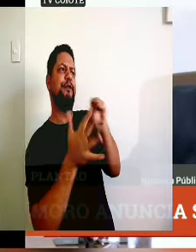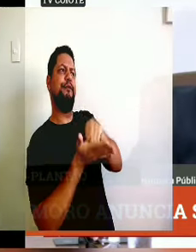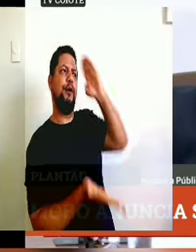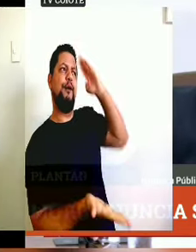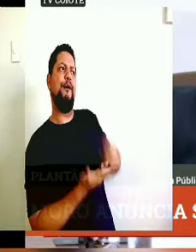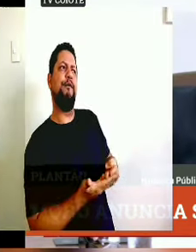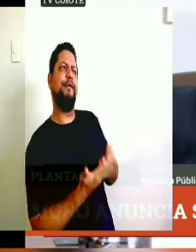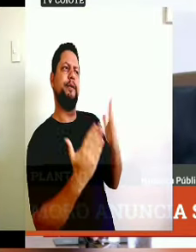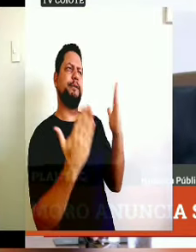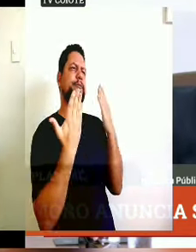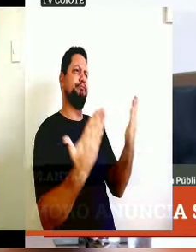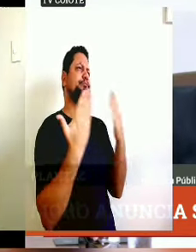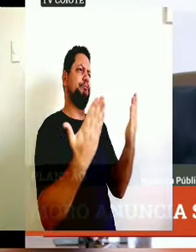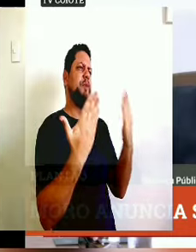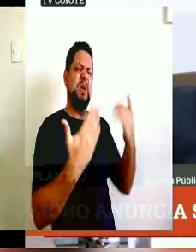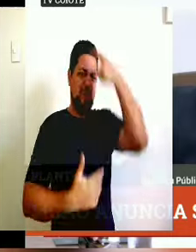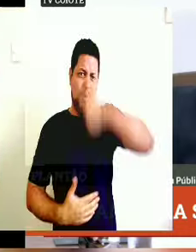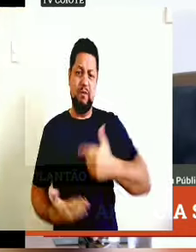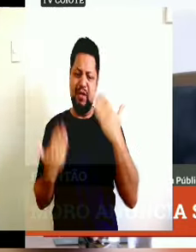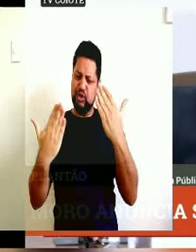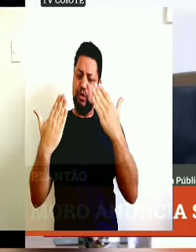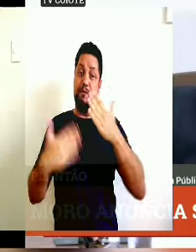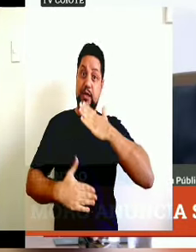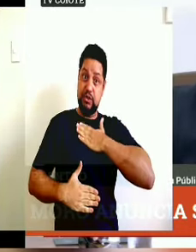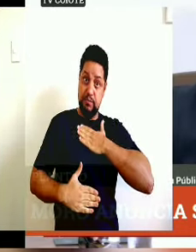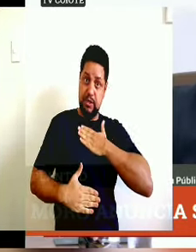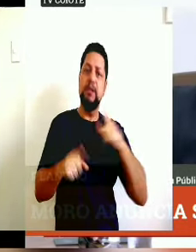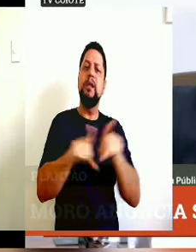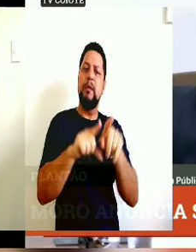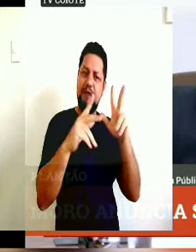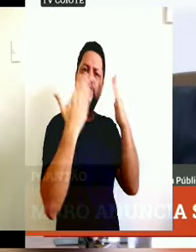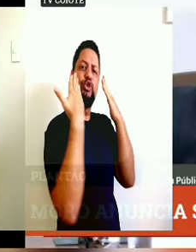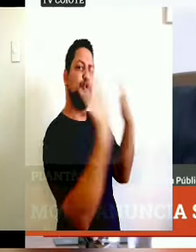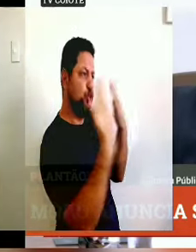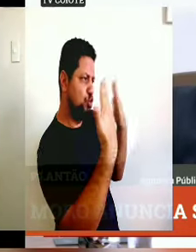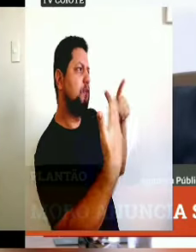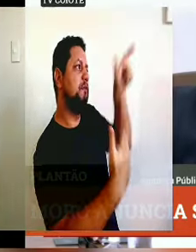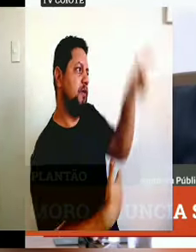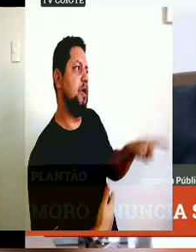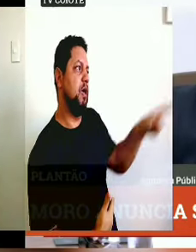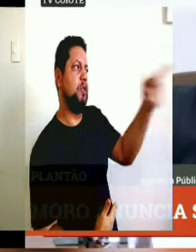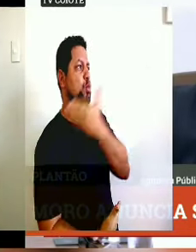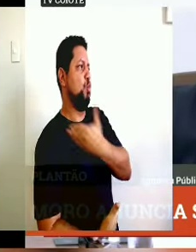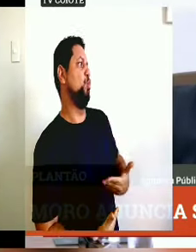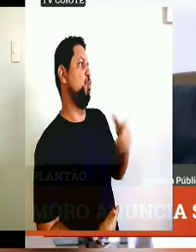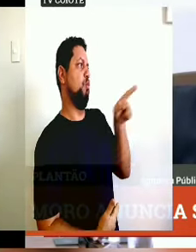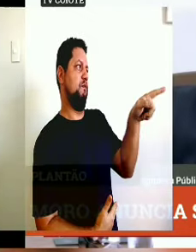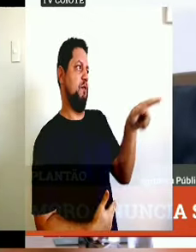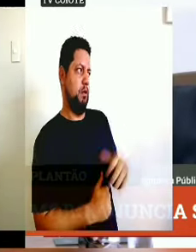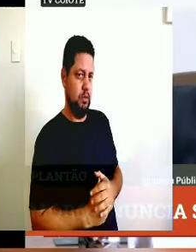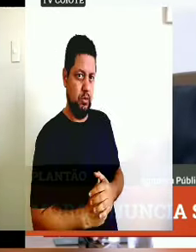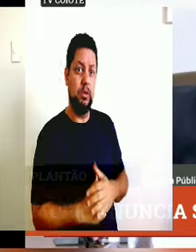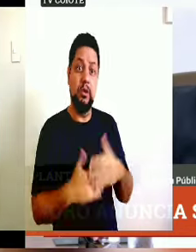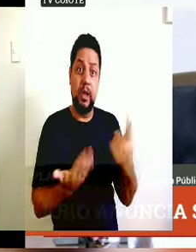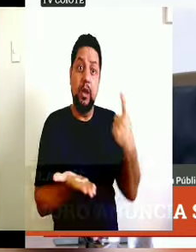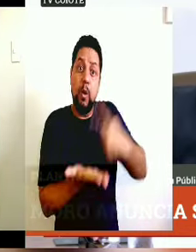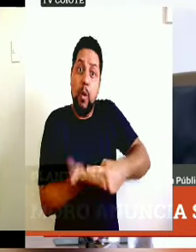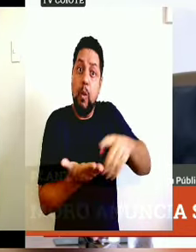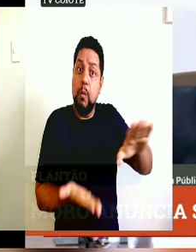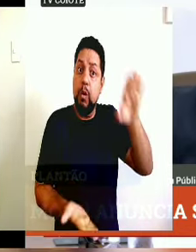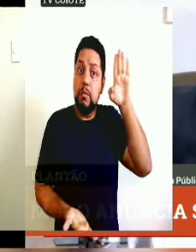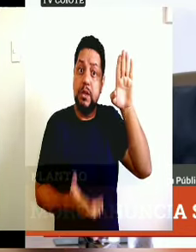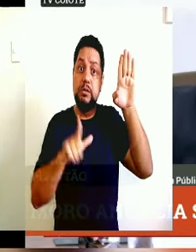Não minha, mas minha também, mas também do governo, desse compromisso maior que nós temos que ter com a